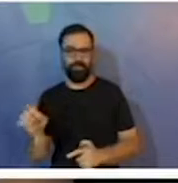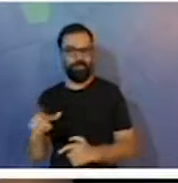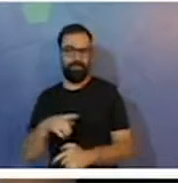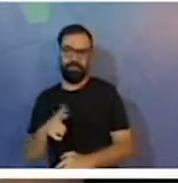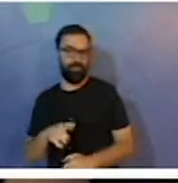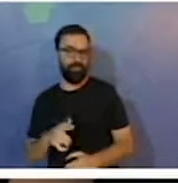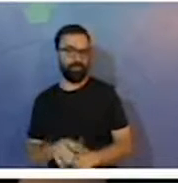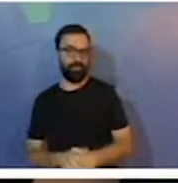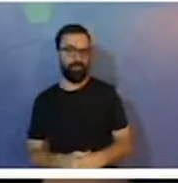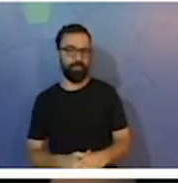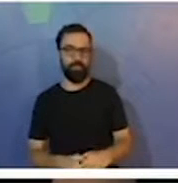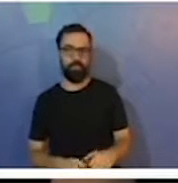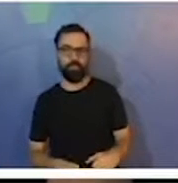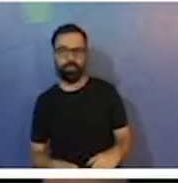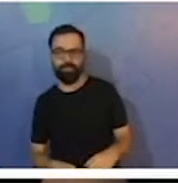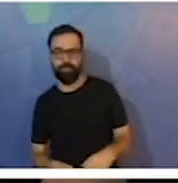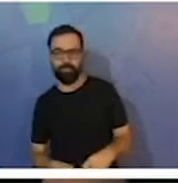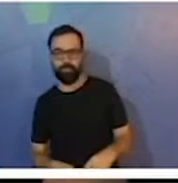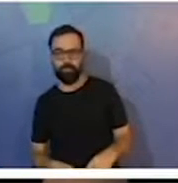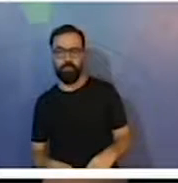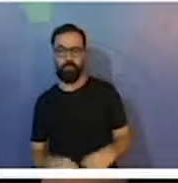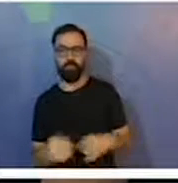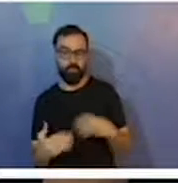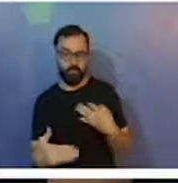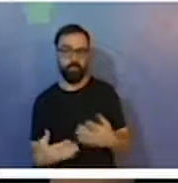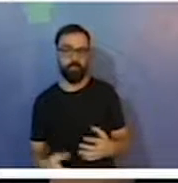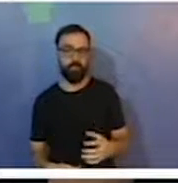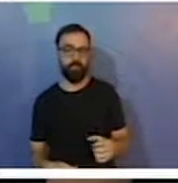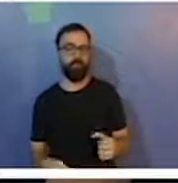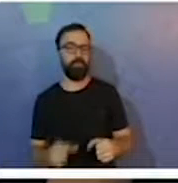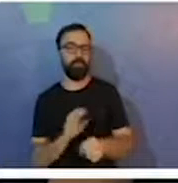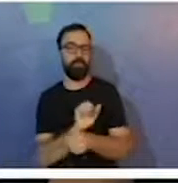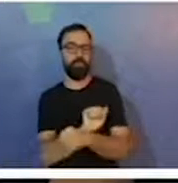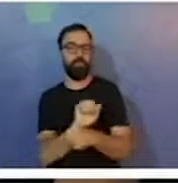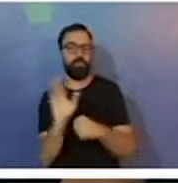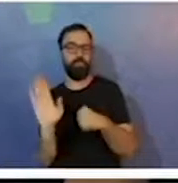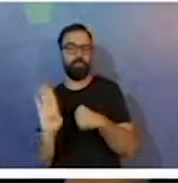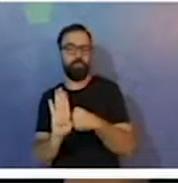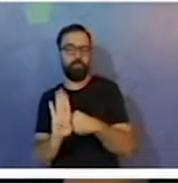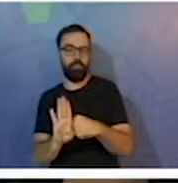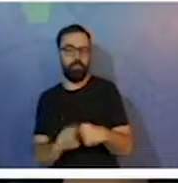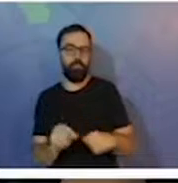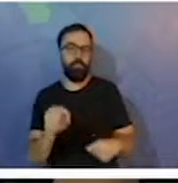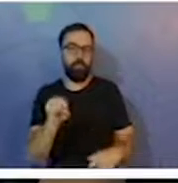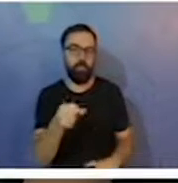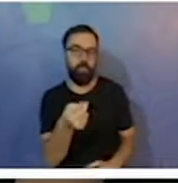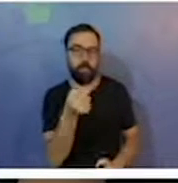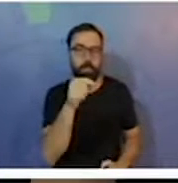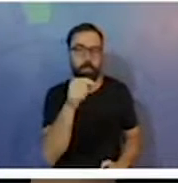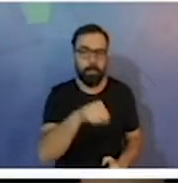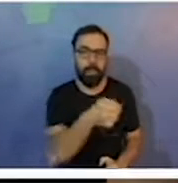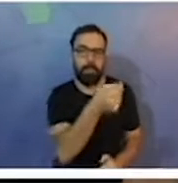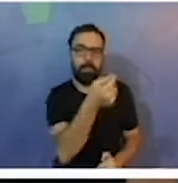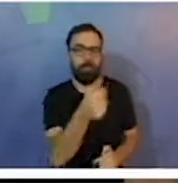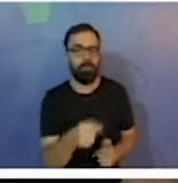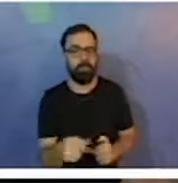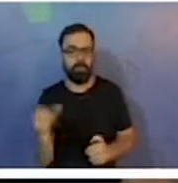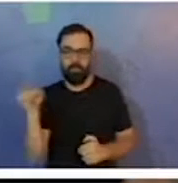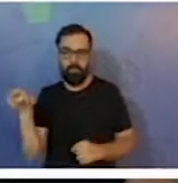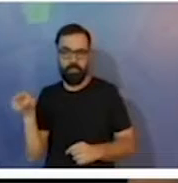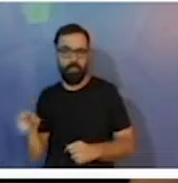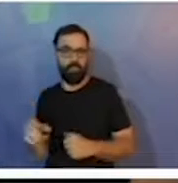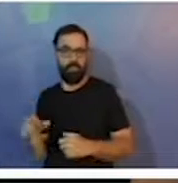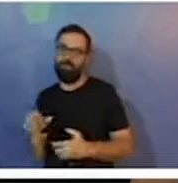traço qual seria o próximo substantivo olha aqui agulha Mas também ele não